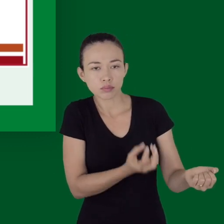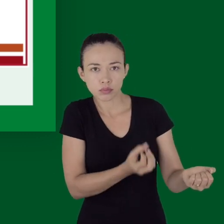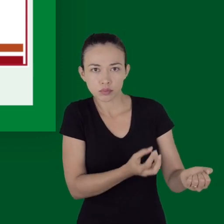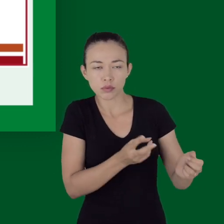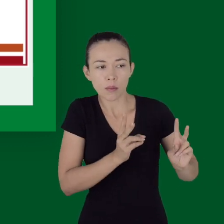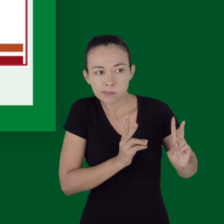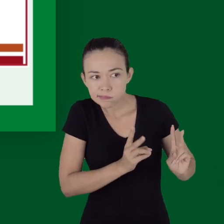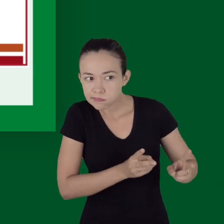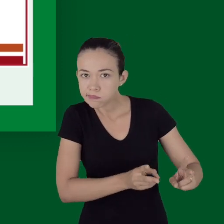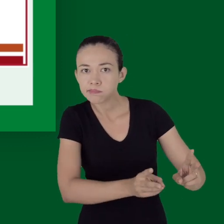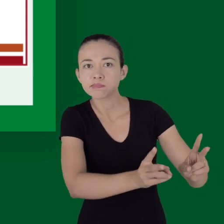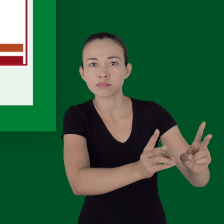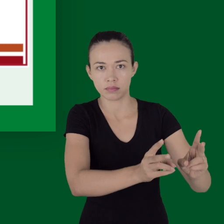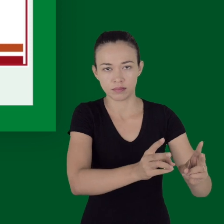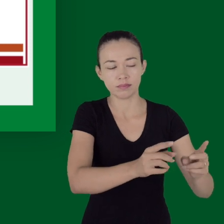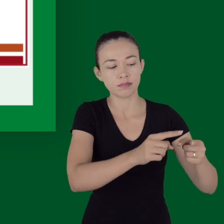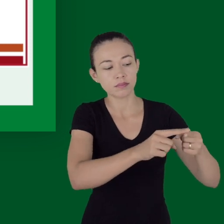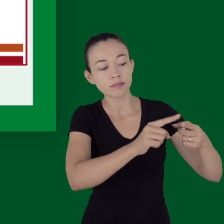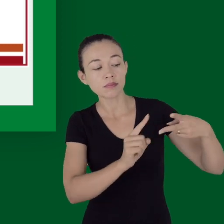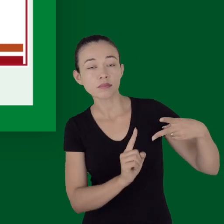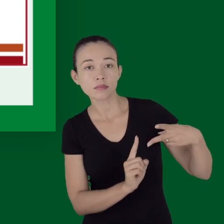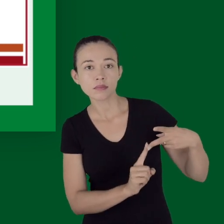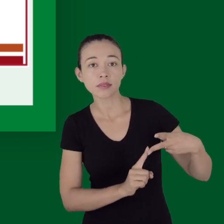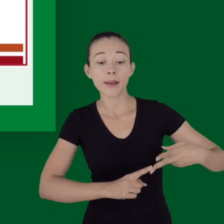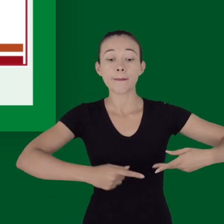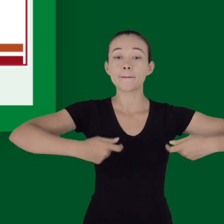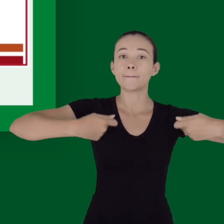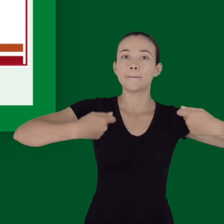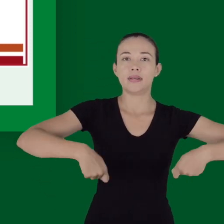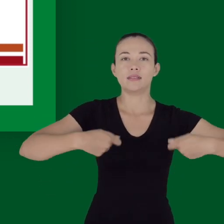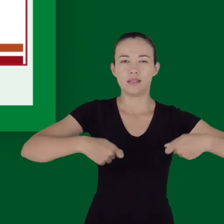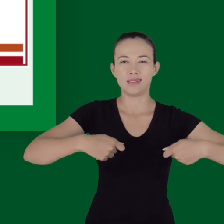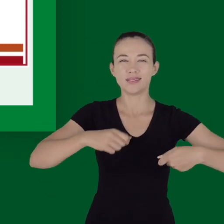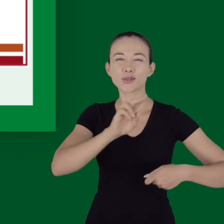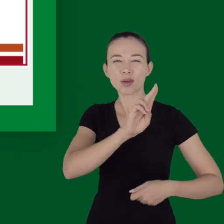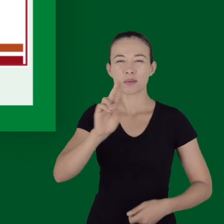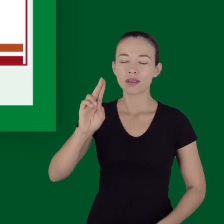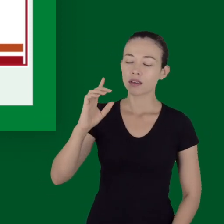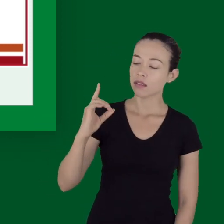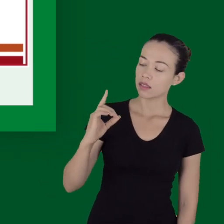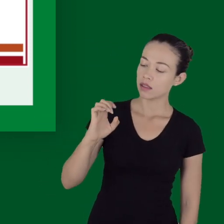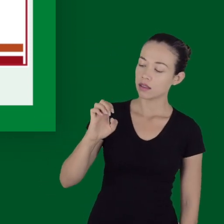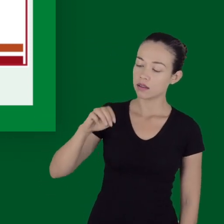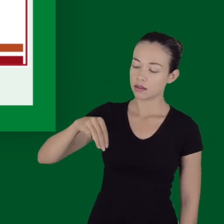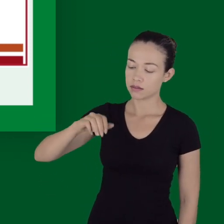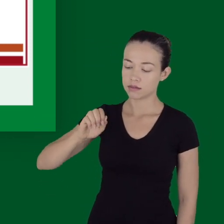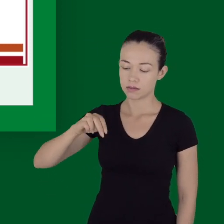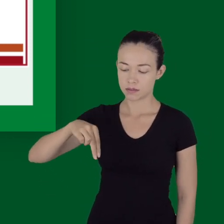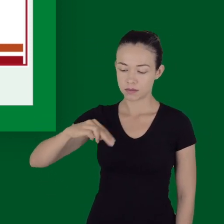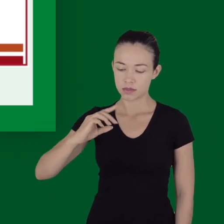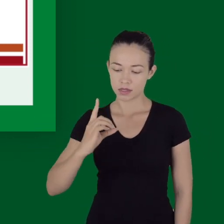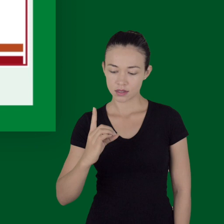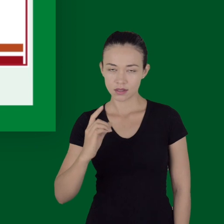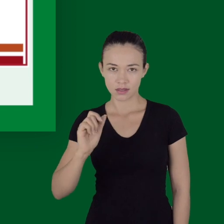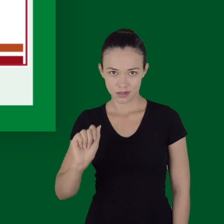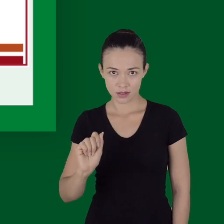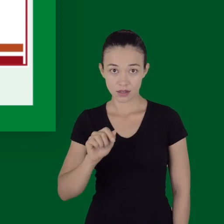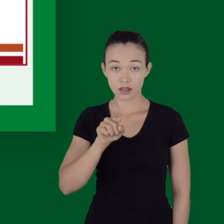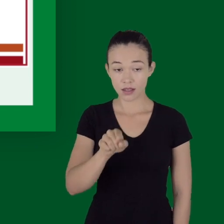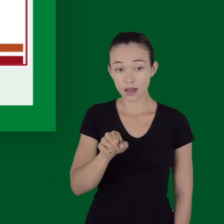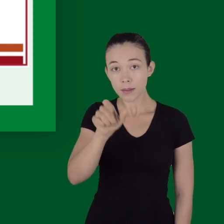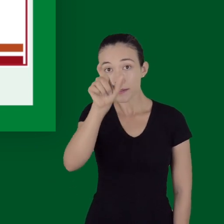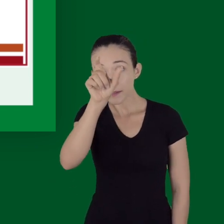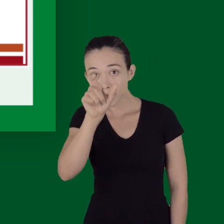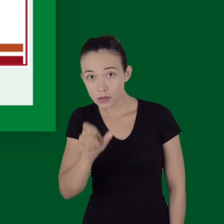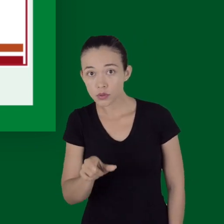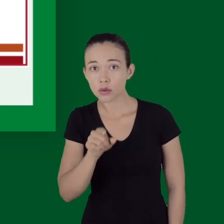marca-passo sob demanda, que a gente deixa, em caso que o paciente está estável, a gente deixa ele lá, se precisar, ele vai entrar, entendeu?